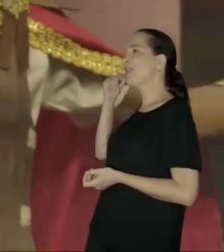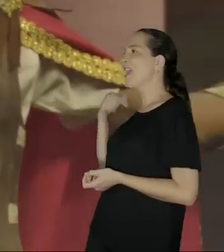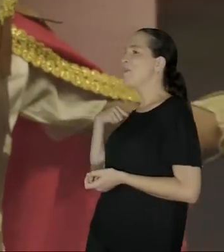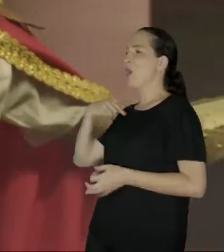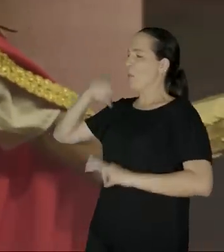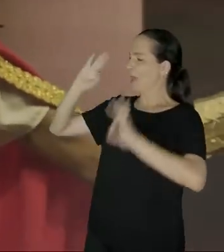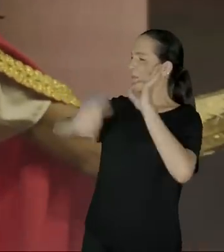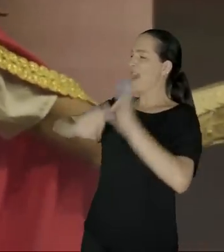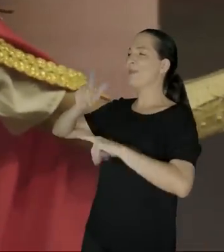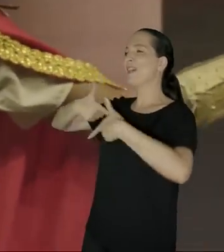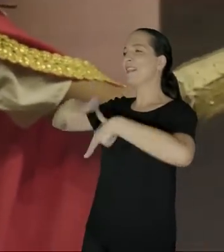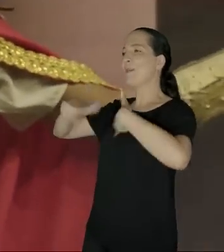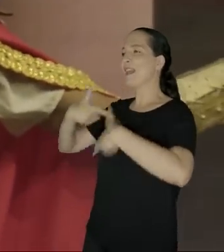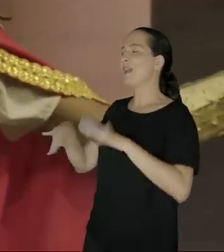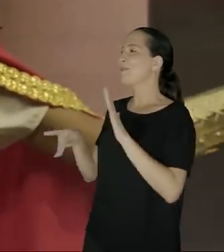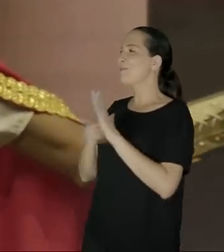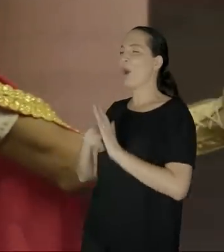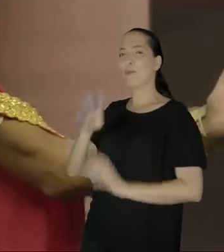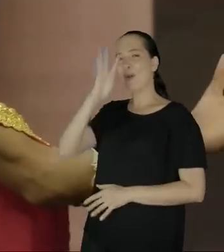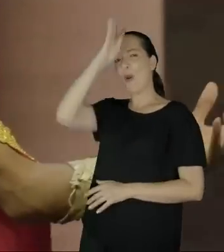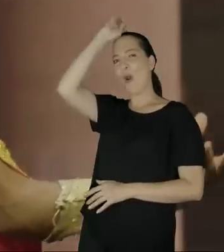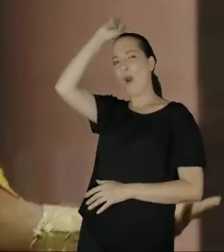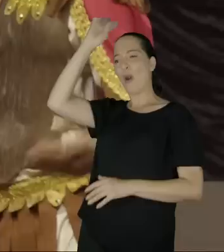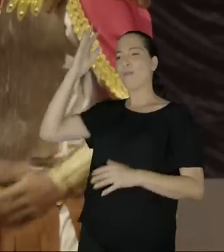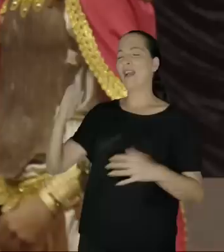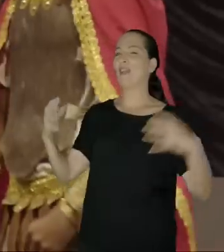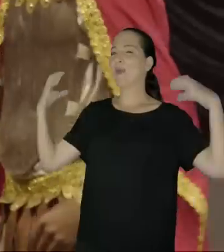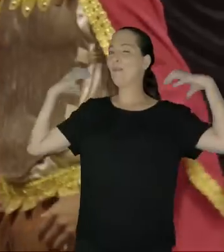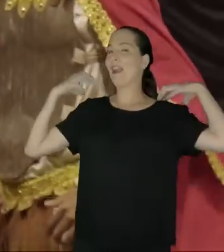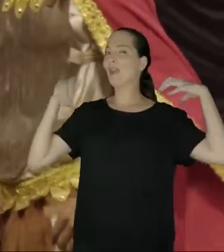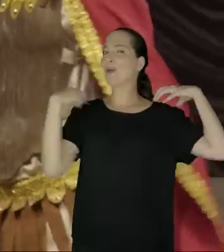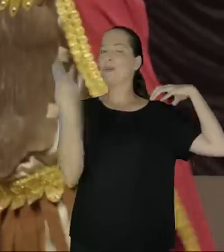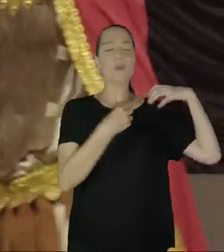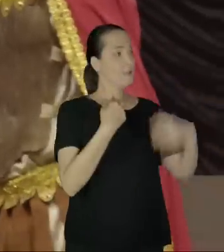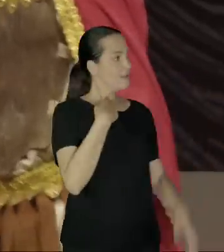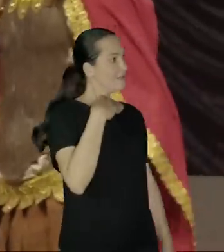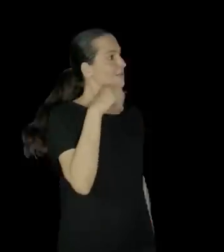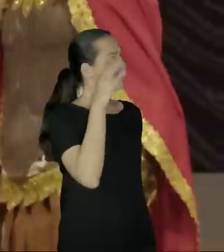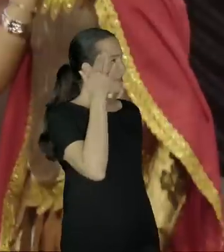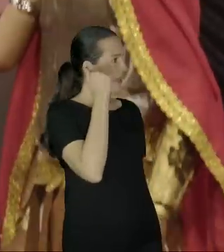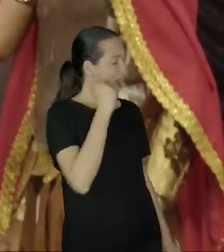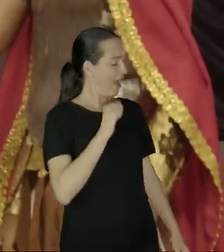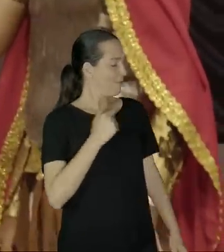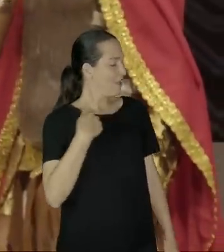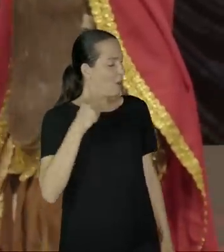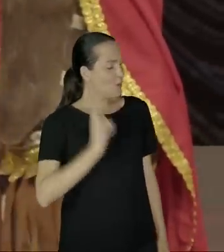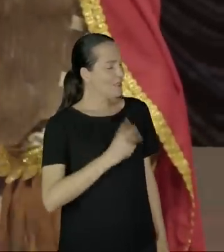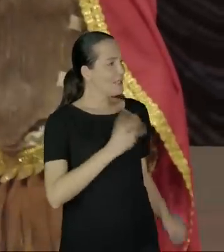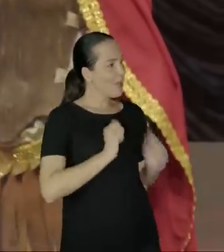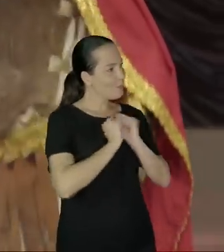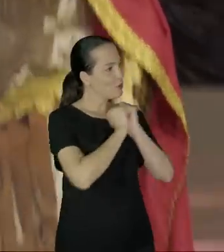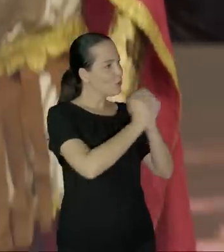servir Roma e o nosso imperador. Sim, e sempre estou aqui,